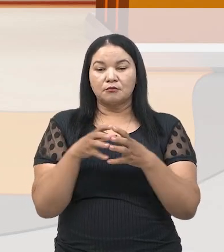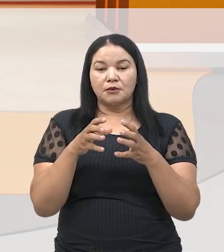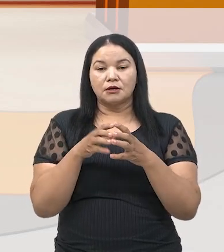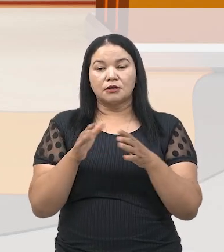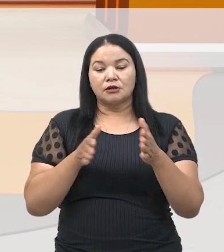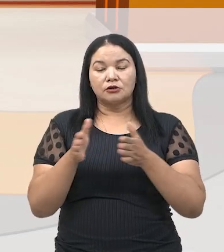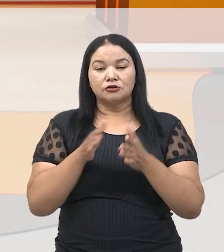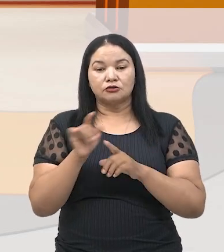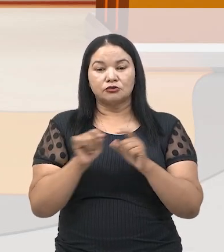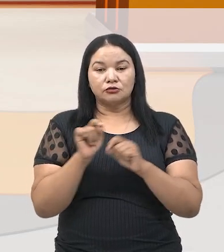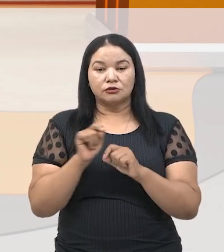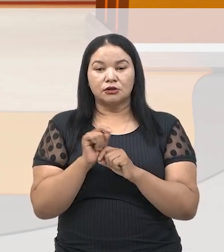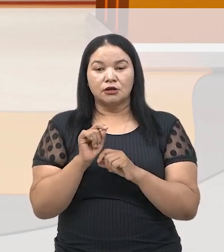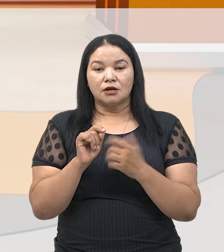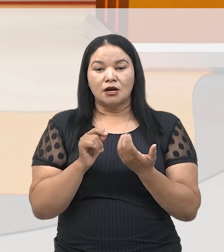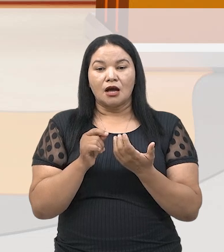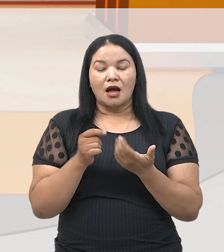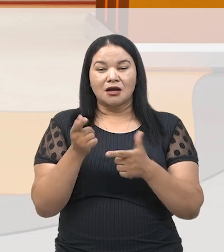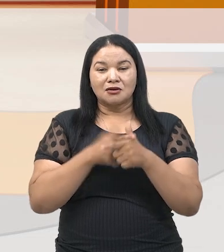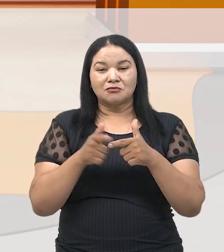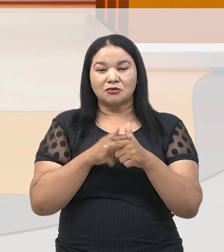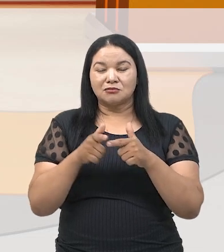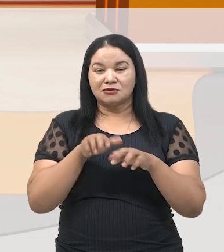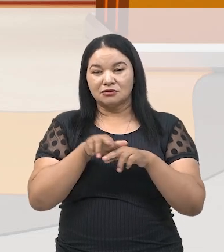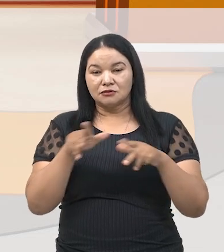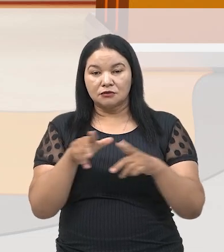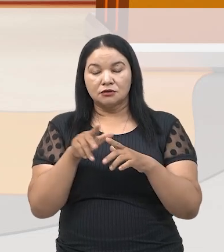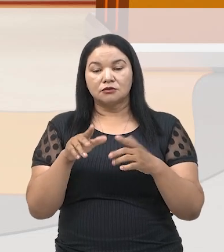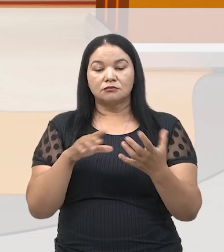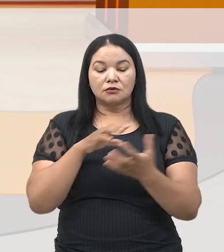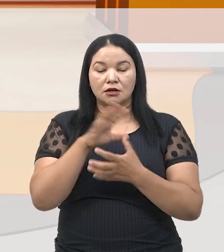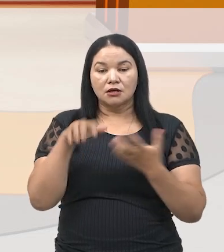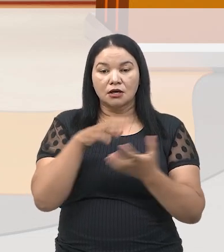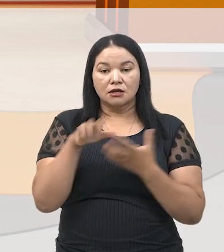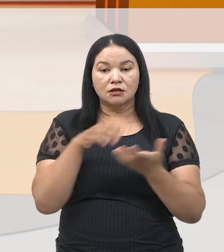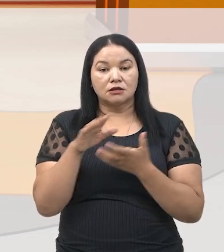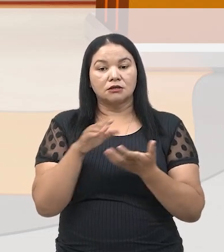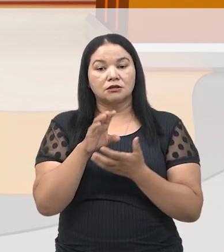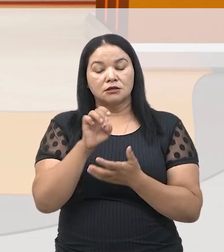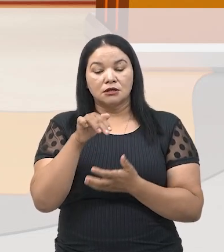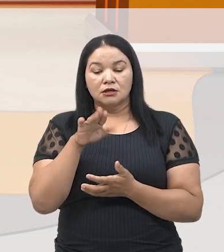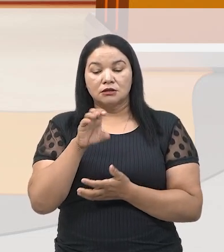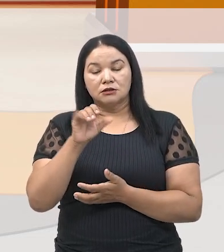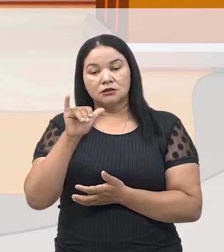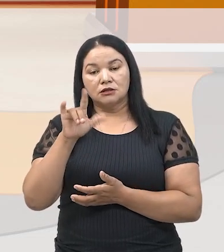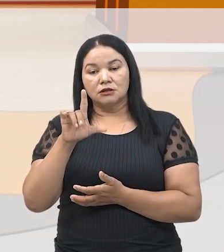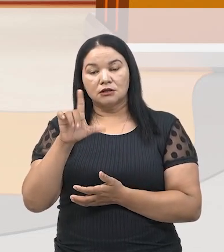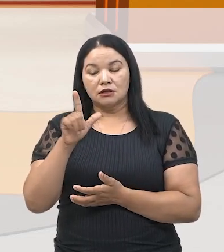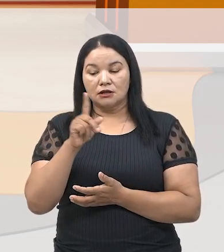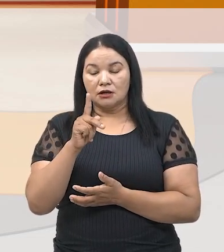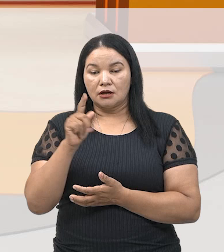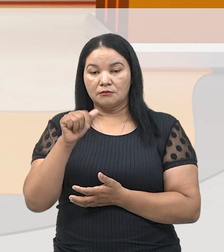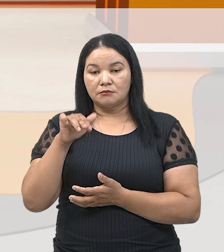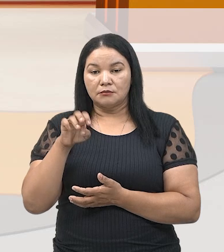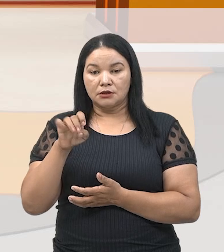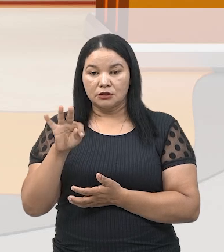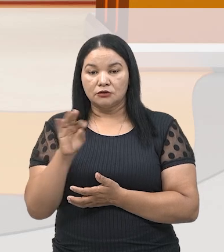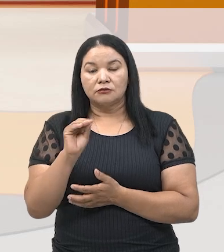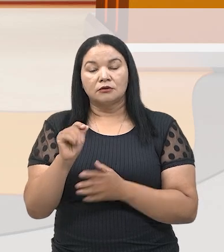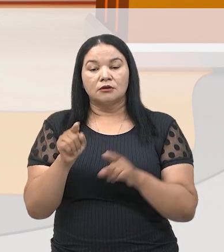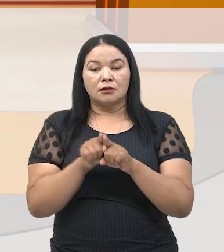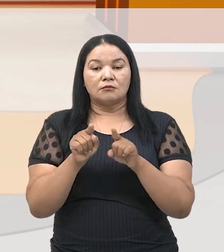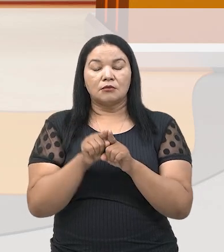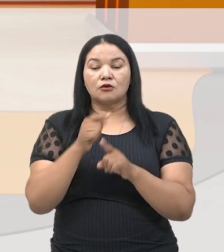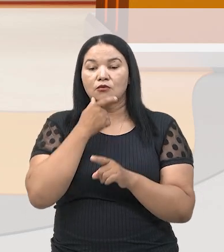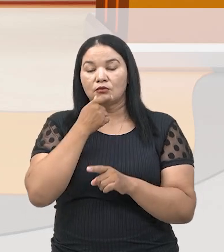por instabilidade econômica marcada pela crise do encilhamento, que foi uma política adotada por Rui Barbosa,